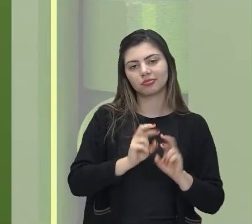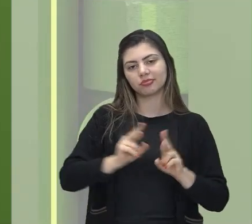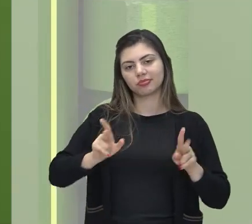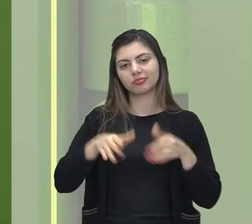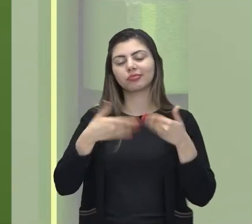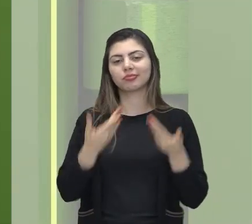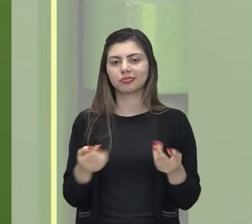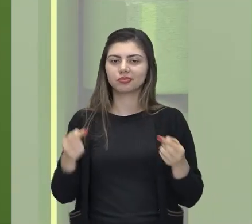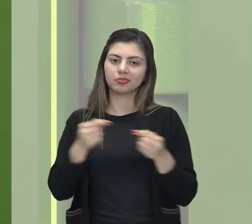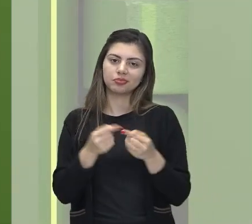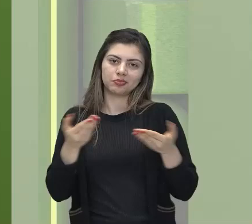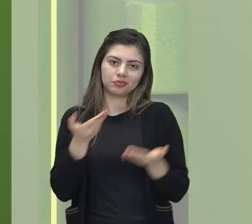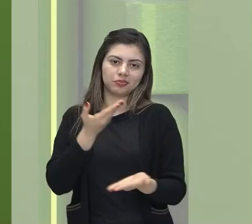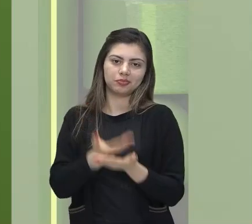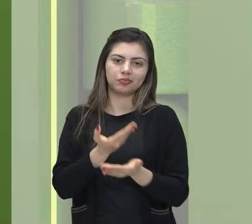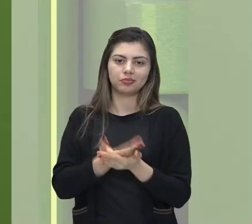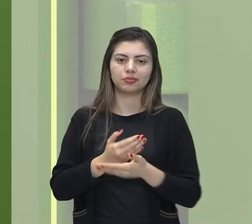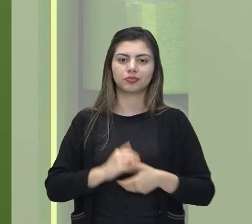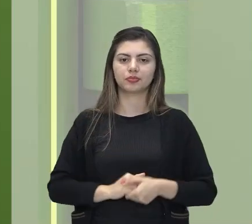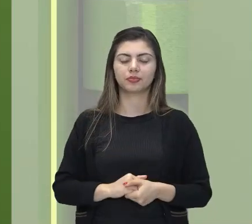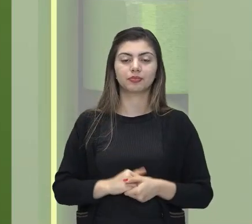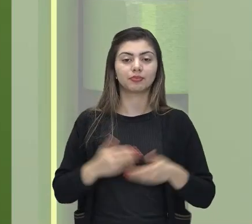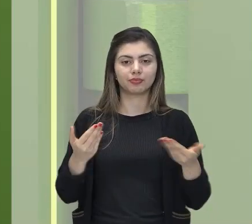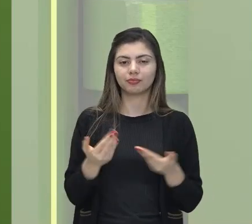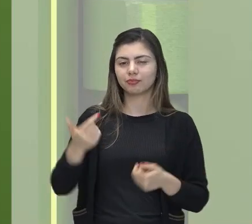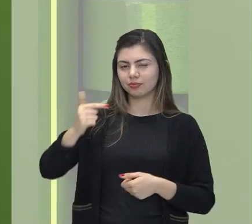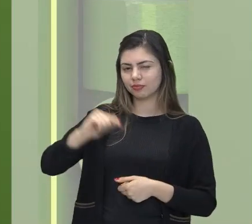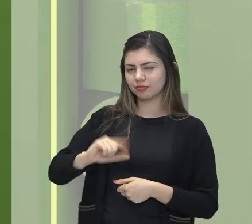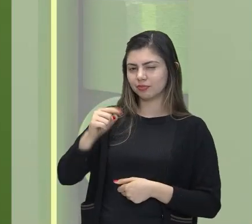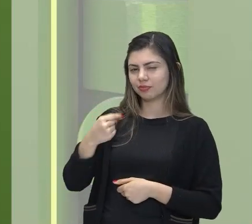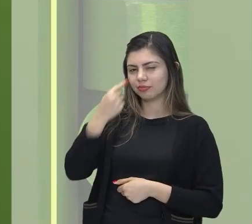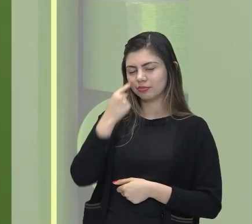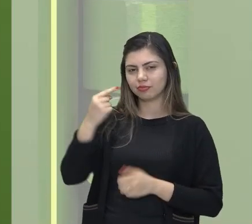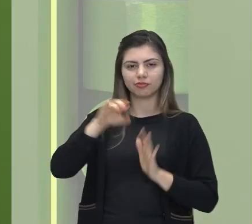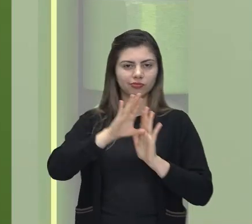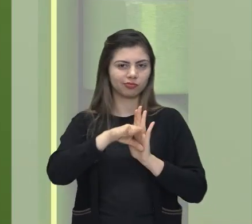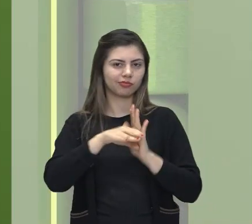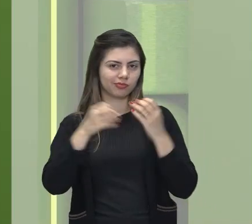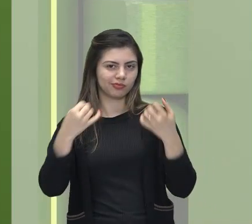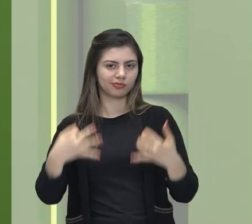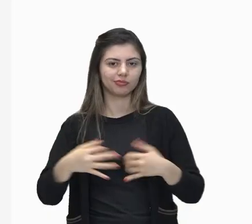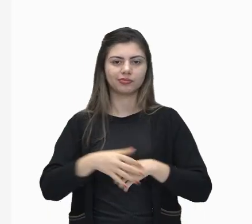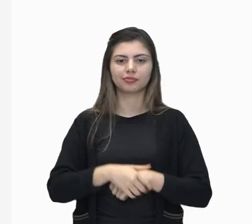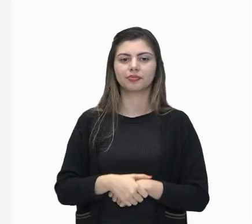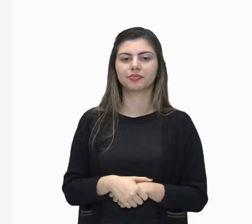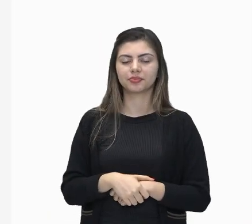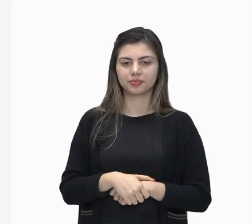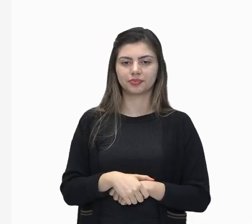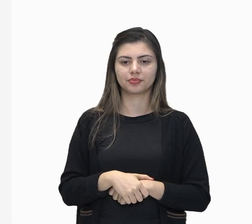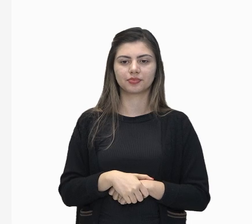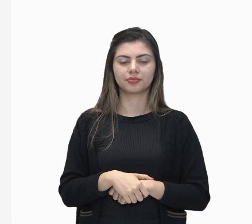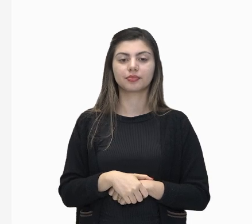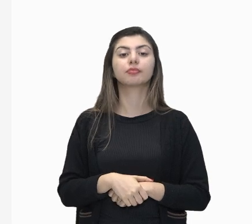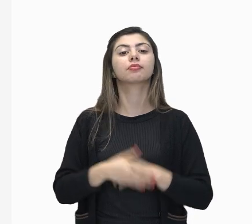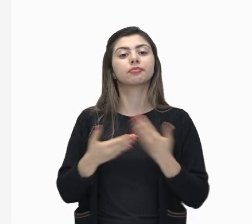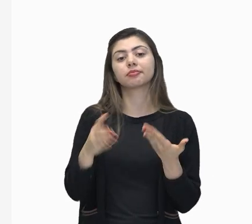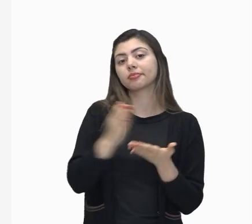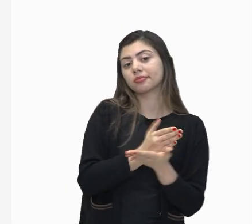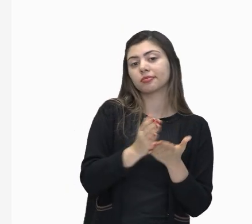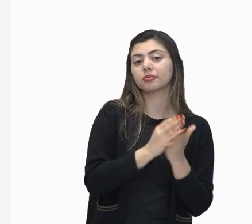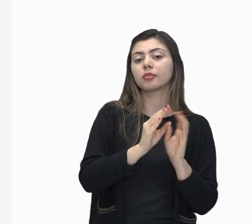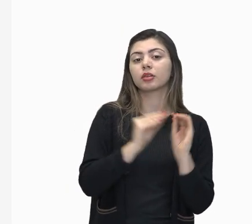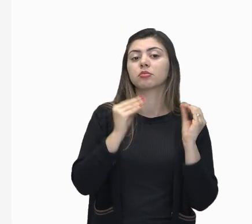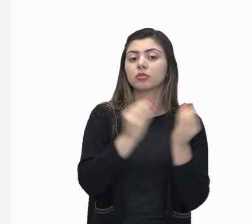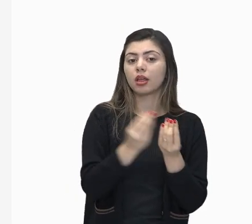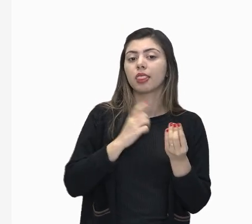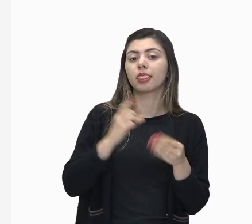da isomeria. Então, vamos ver novamente em mais um conceito da isomeria óptica. Observem. Algumas substâncias, elas